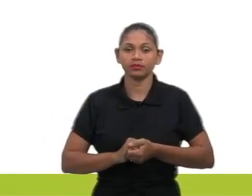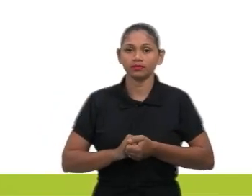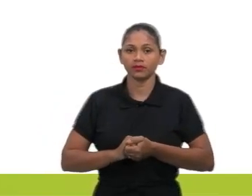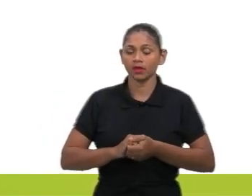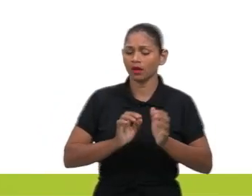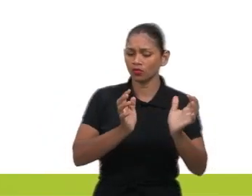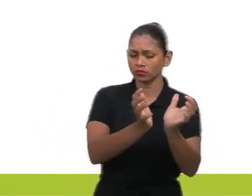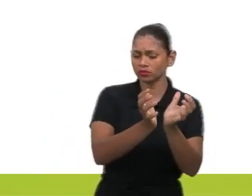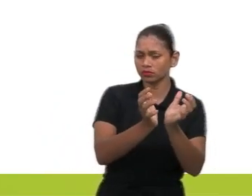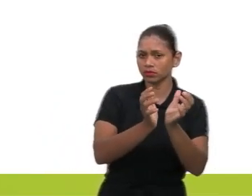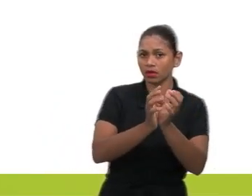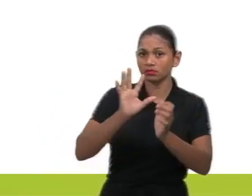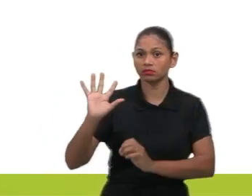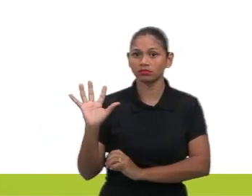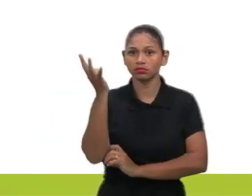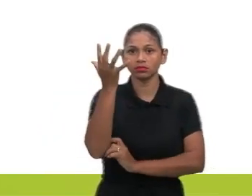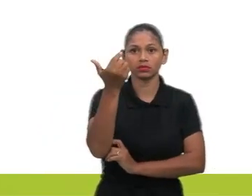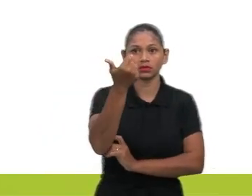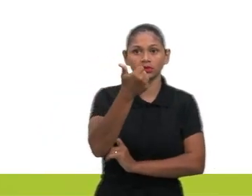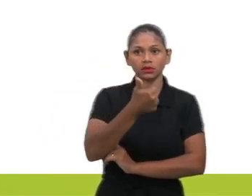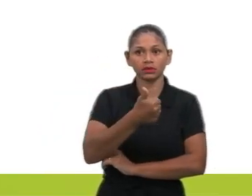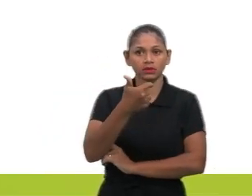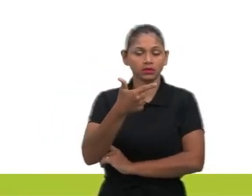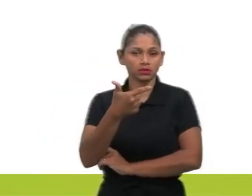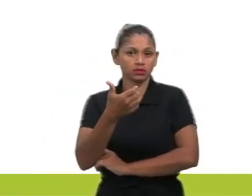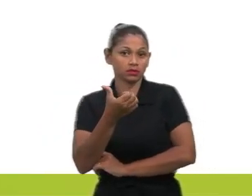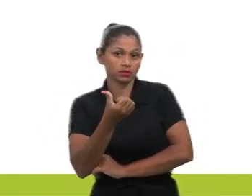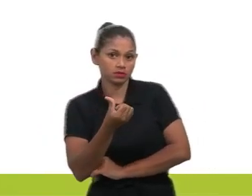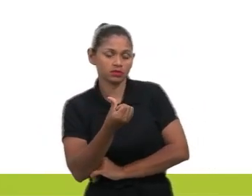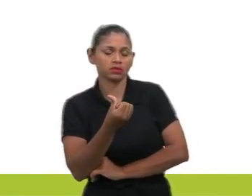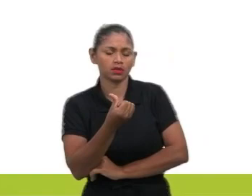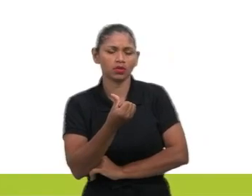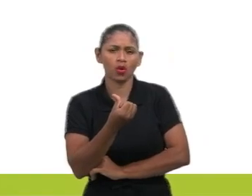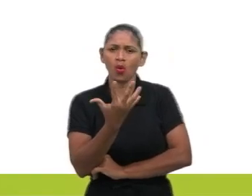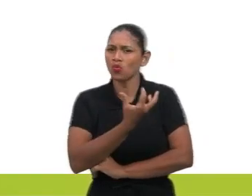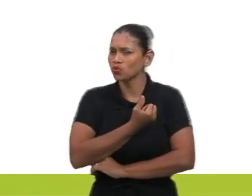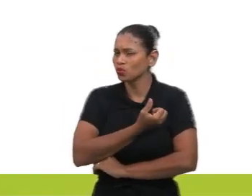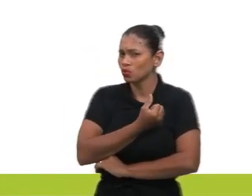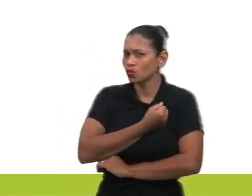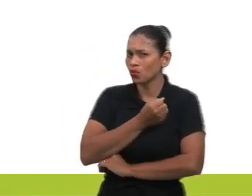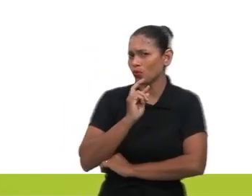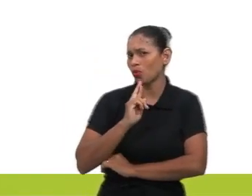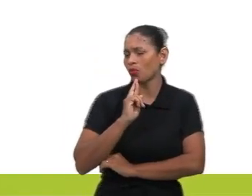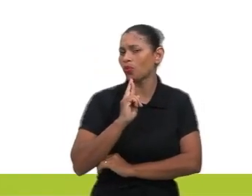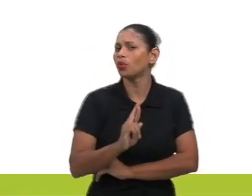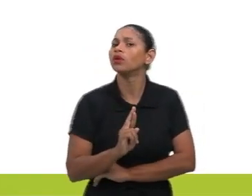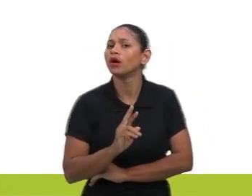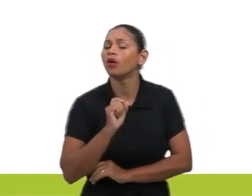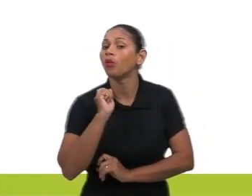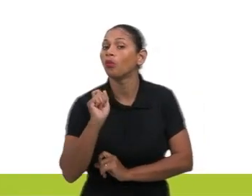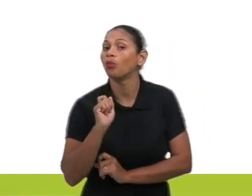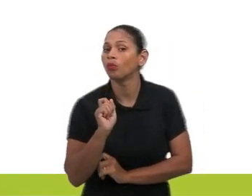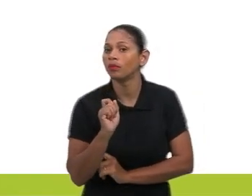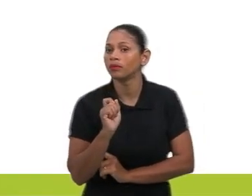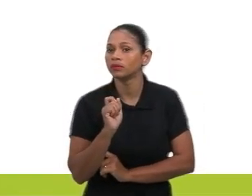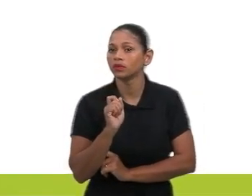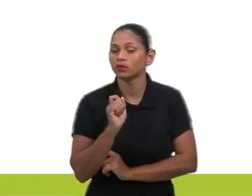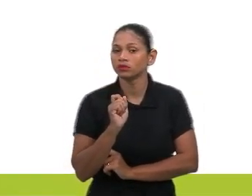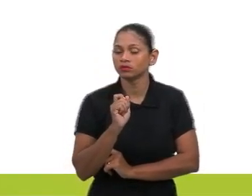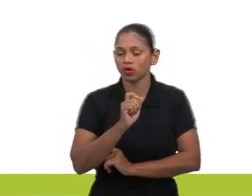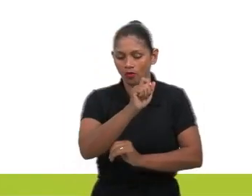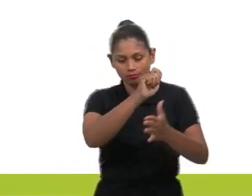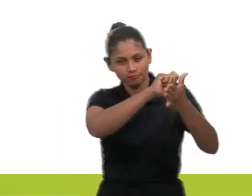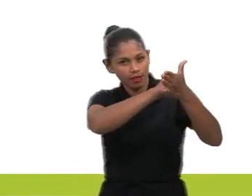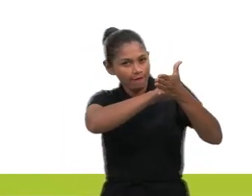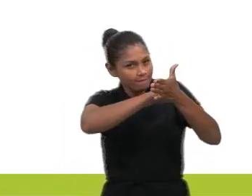empates. O número de jogos em que houver ganhador é igual a... Primeira coisa, destaca os pontos importantes no nosso